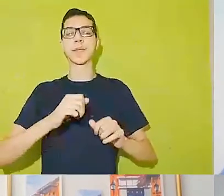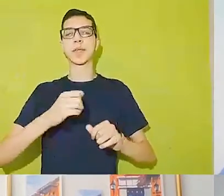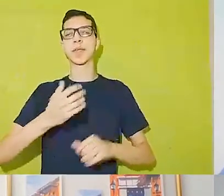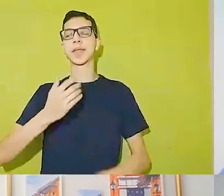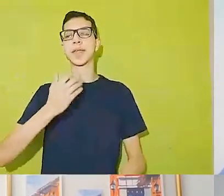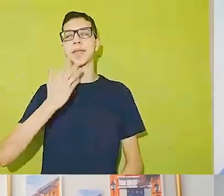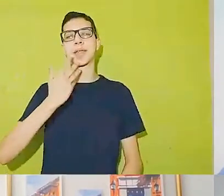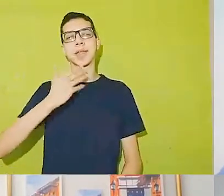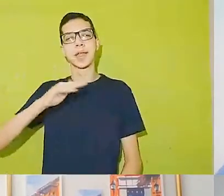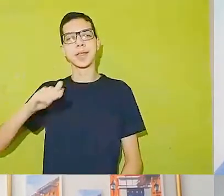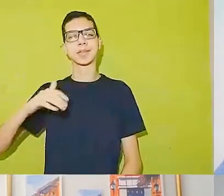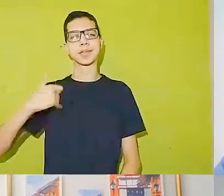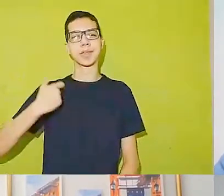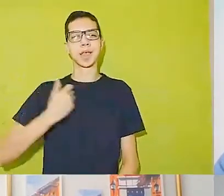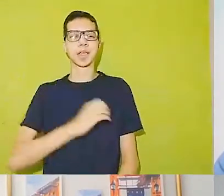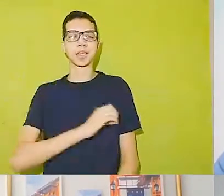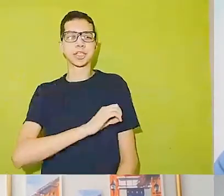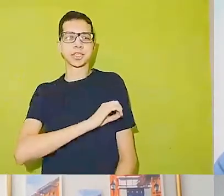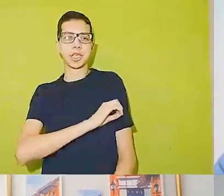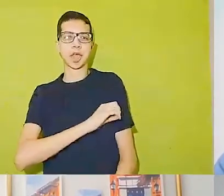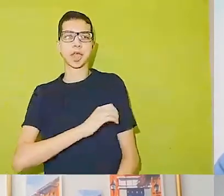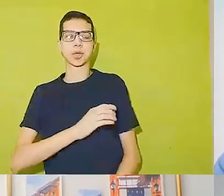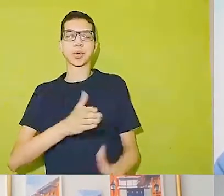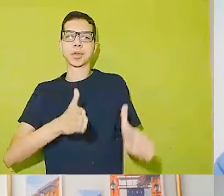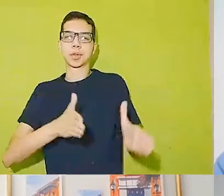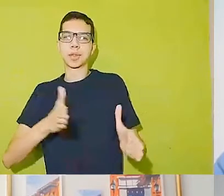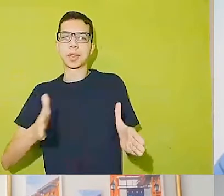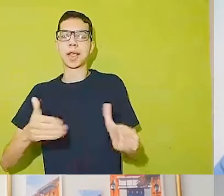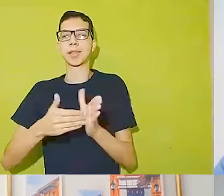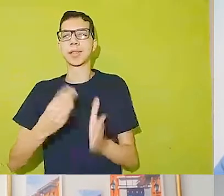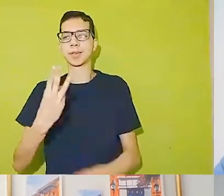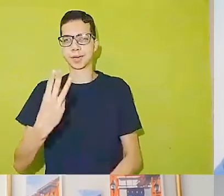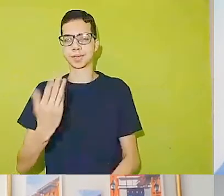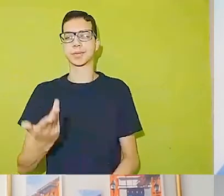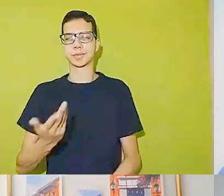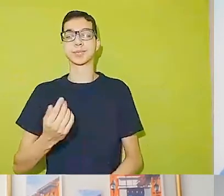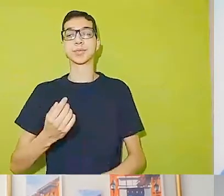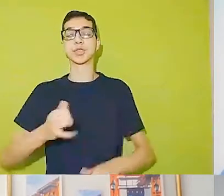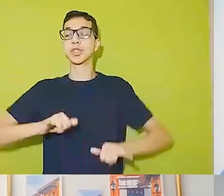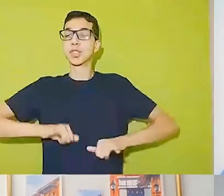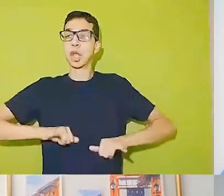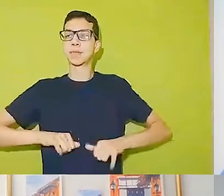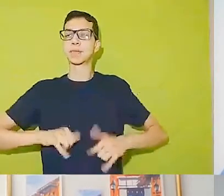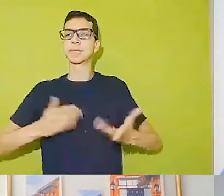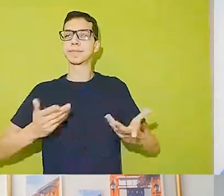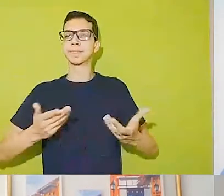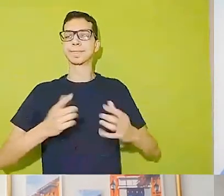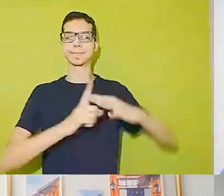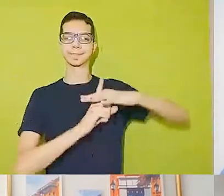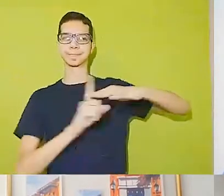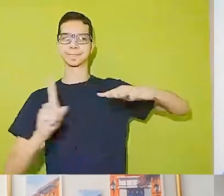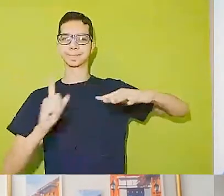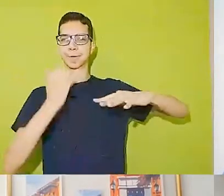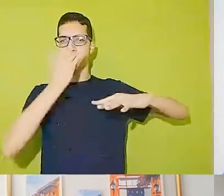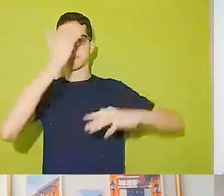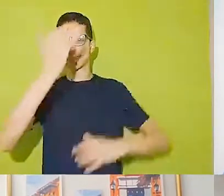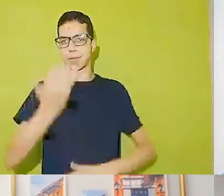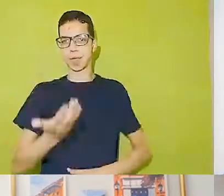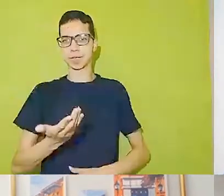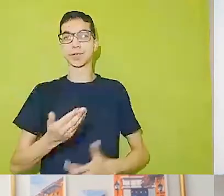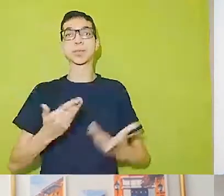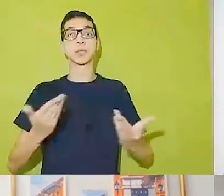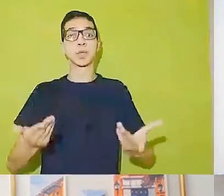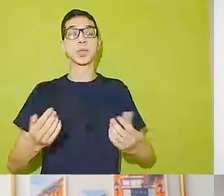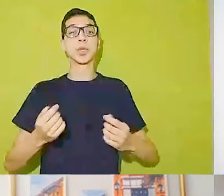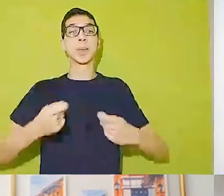Então, que esse seja um instrumento de trabalho muito importante para nós, que ele nos incentive